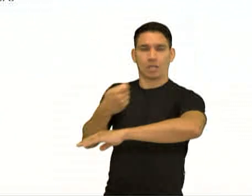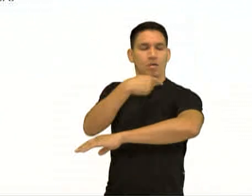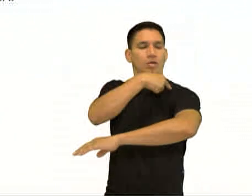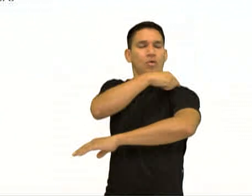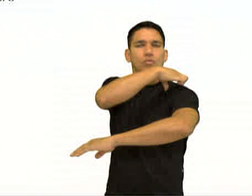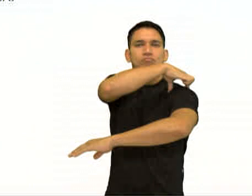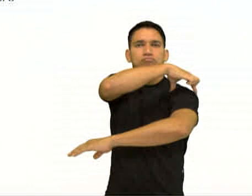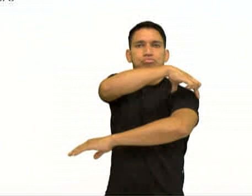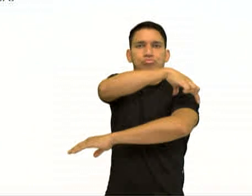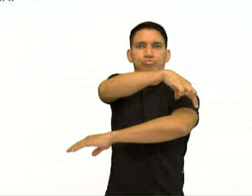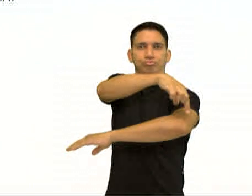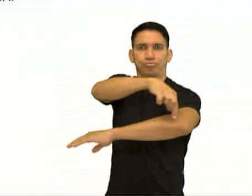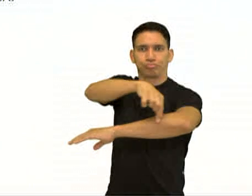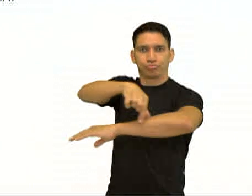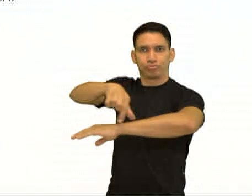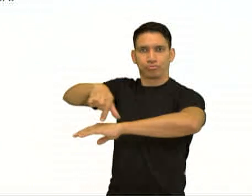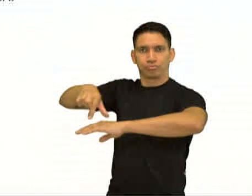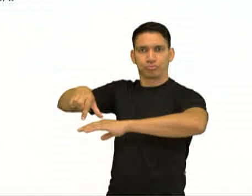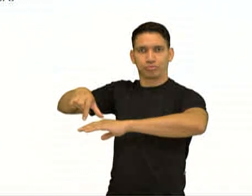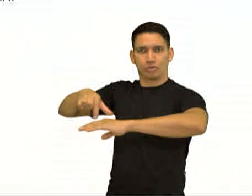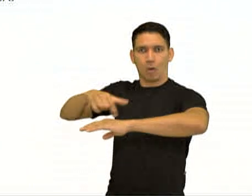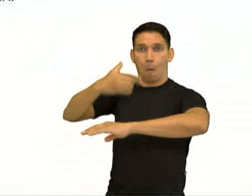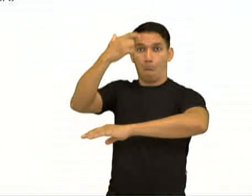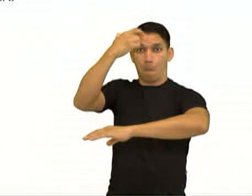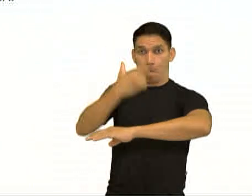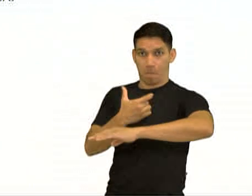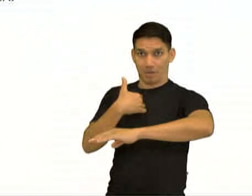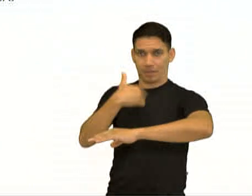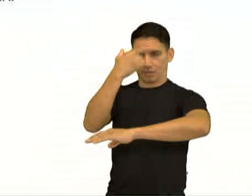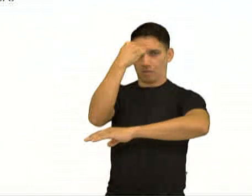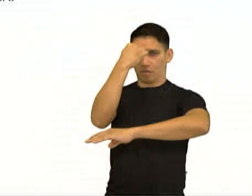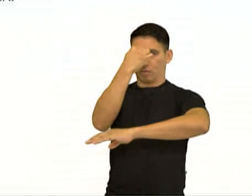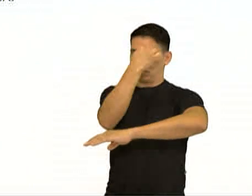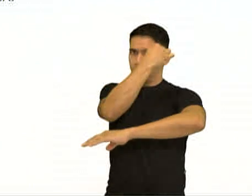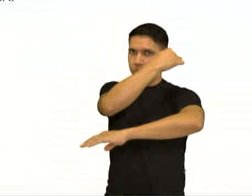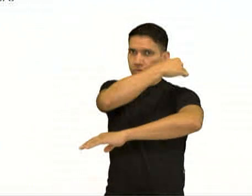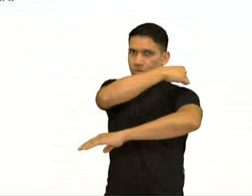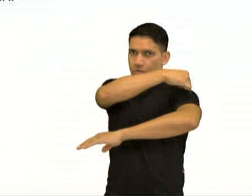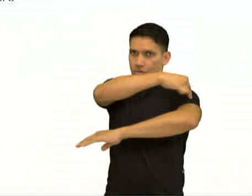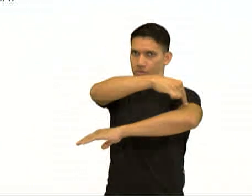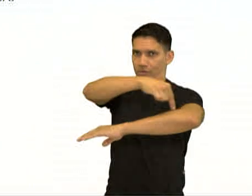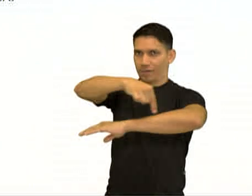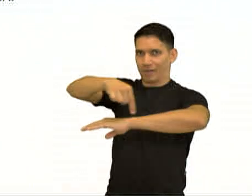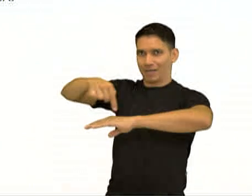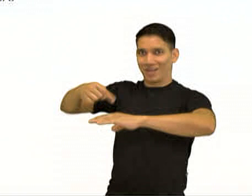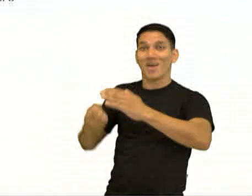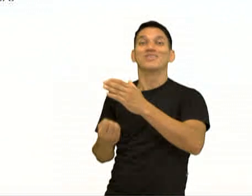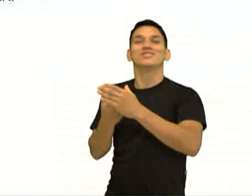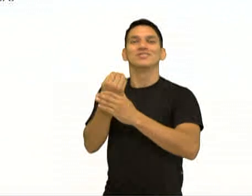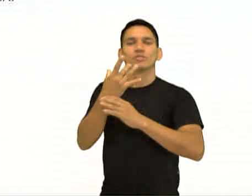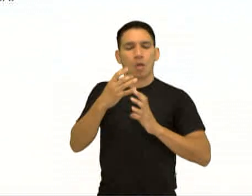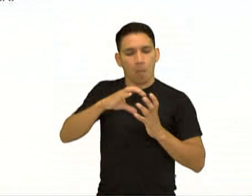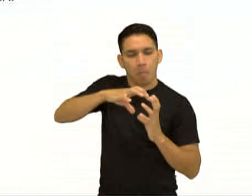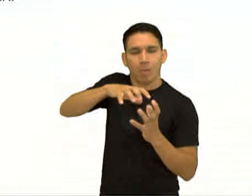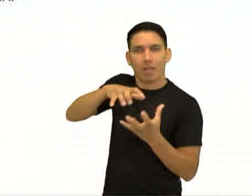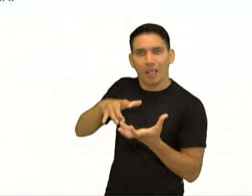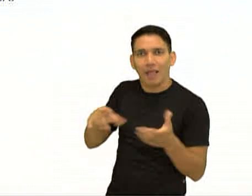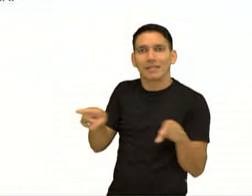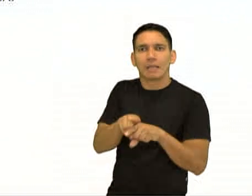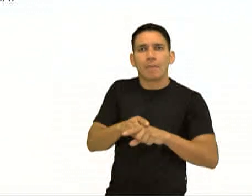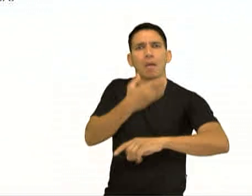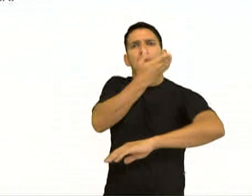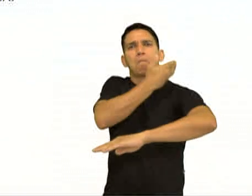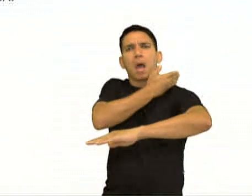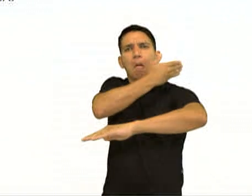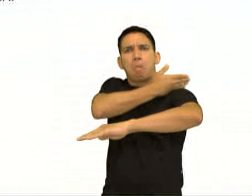para você, partindo do centro em forma espiral, o processo de formação do planeta e uma série de acontecimentos